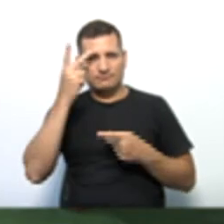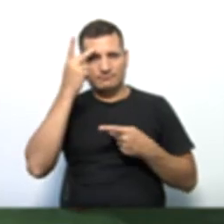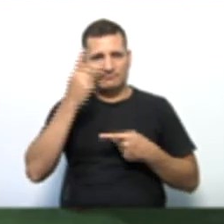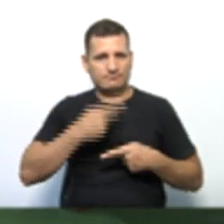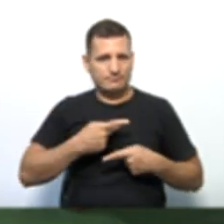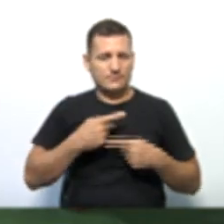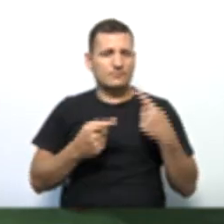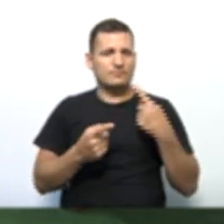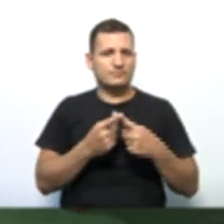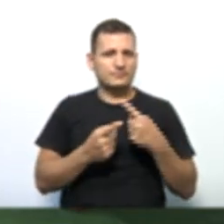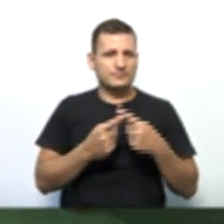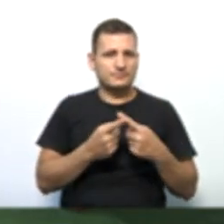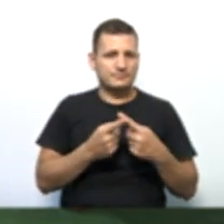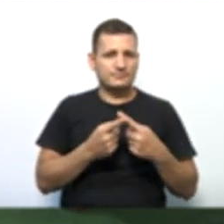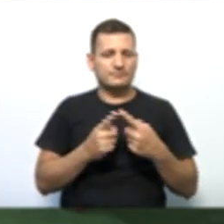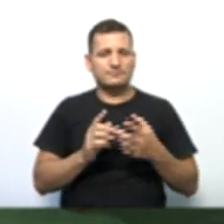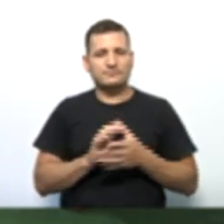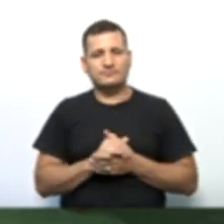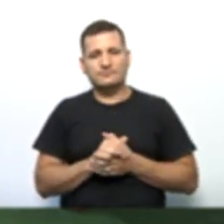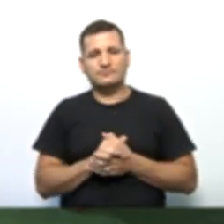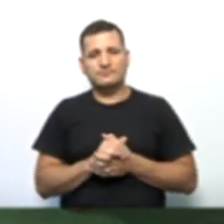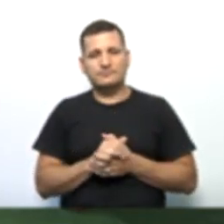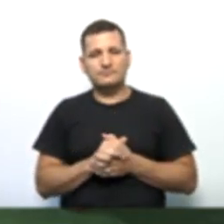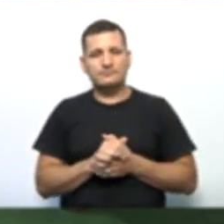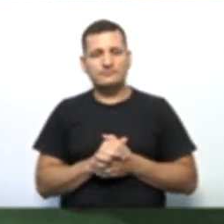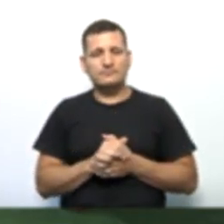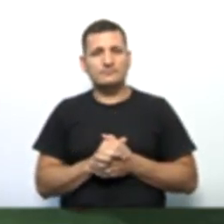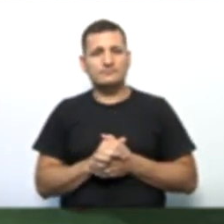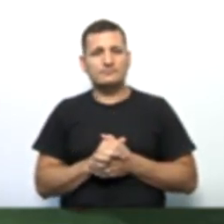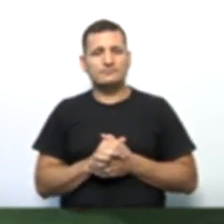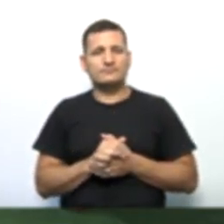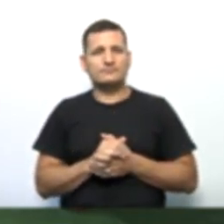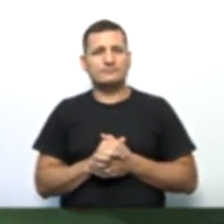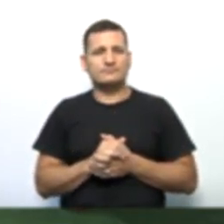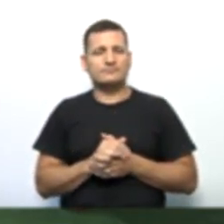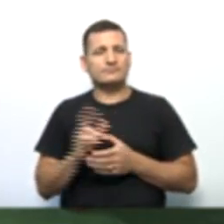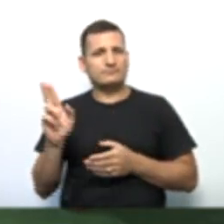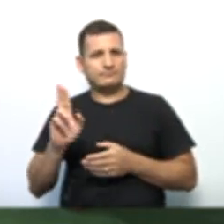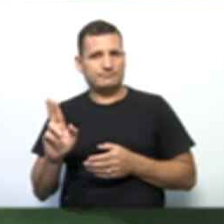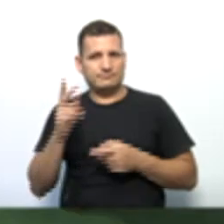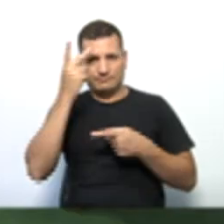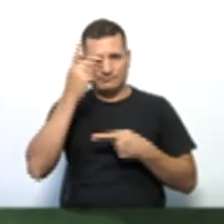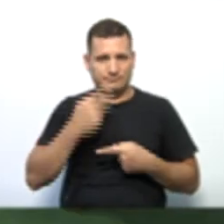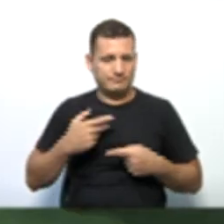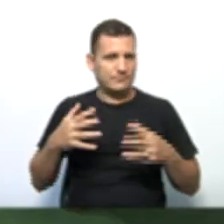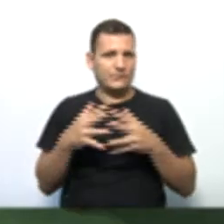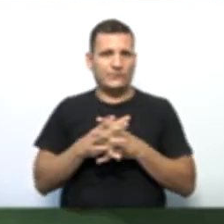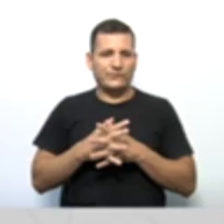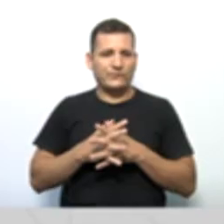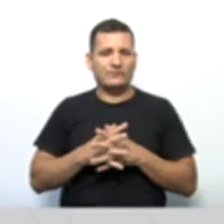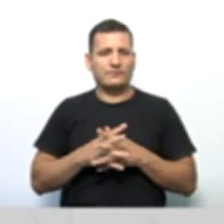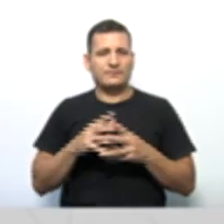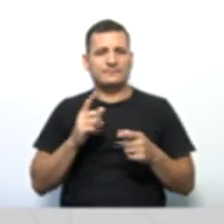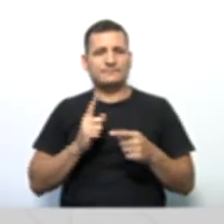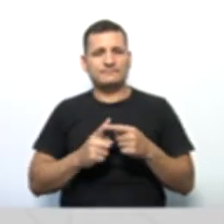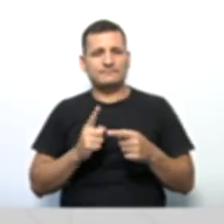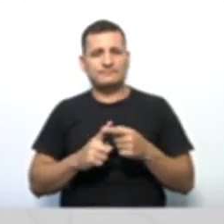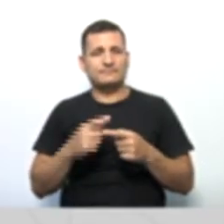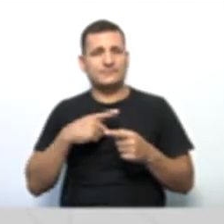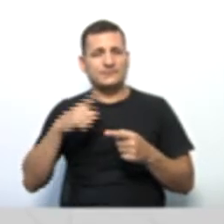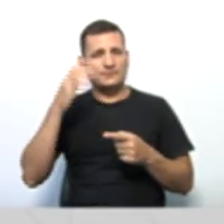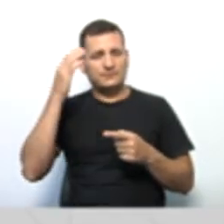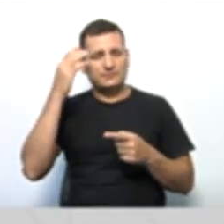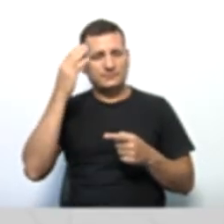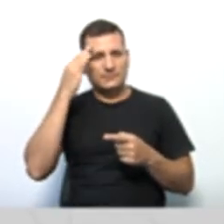porque, principalmente, não se confunde utilitarismo com egoísmo, porque é preciso estabelecer e